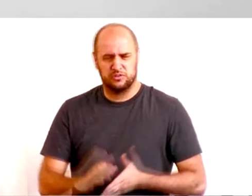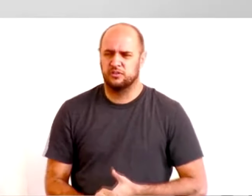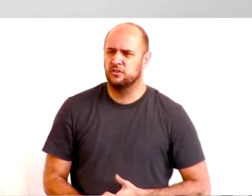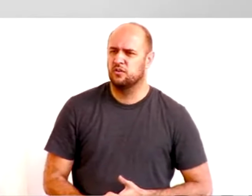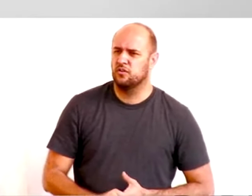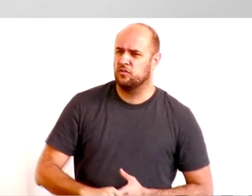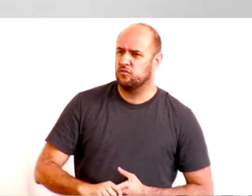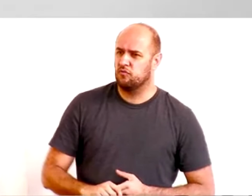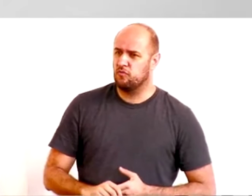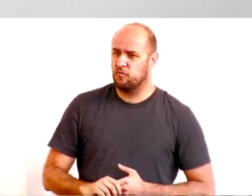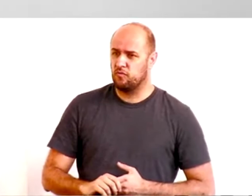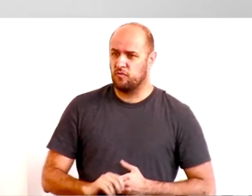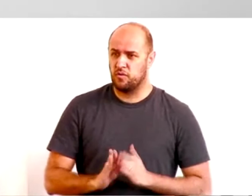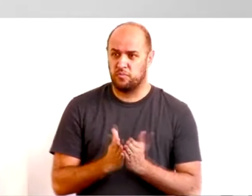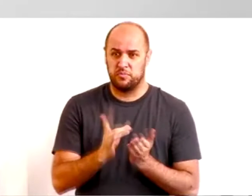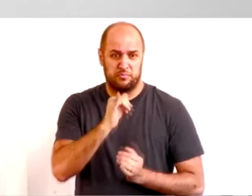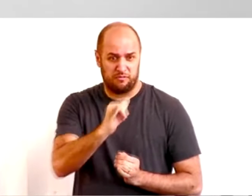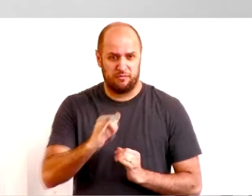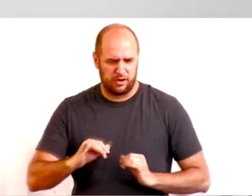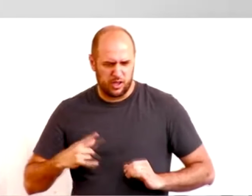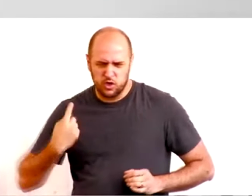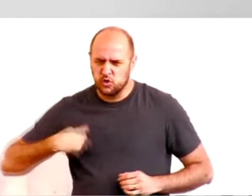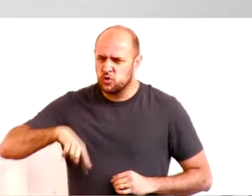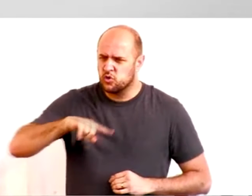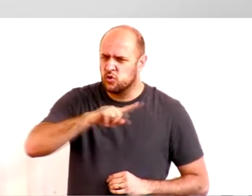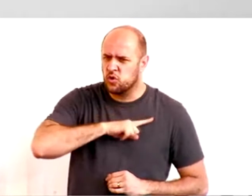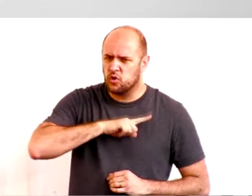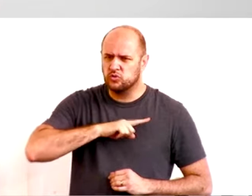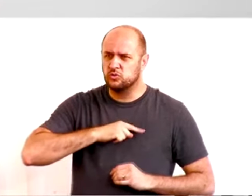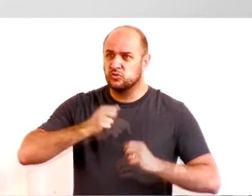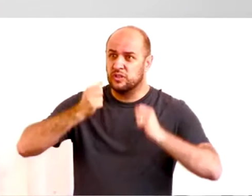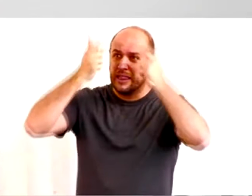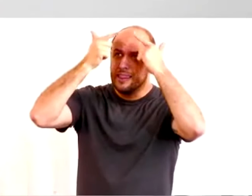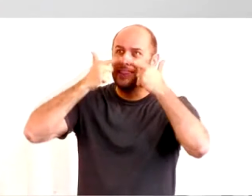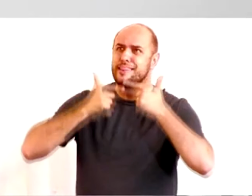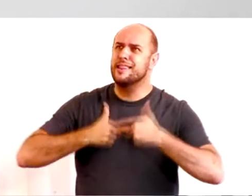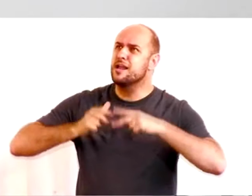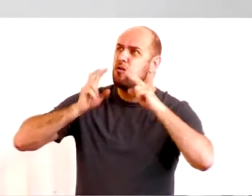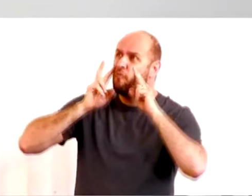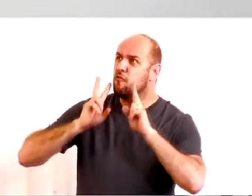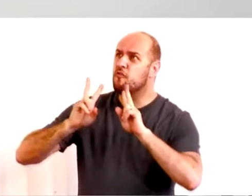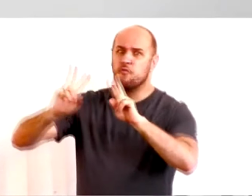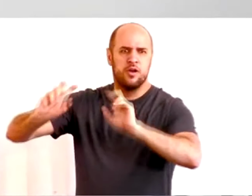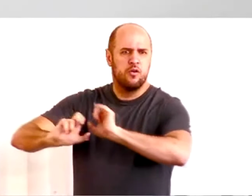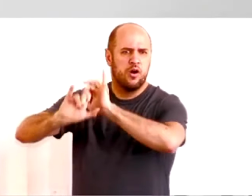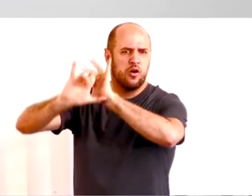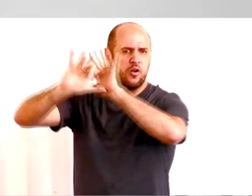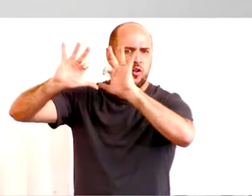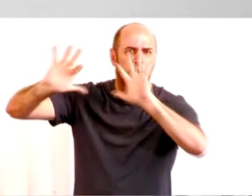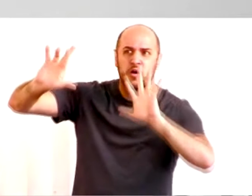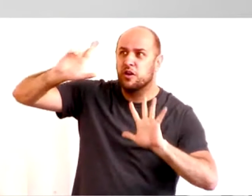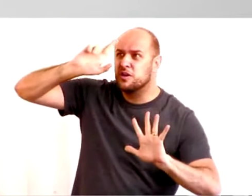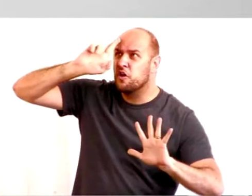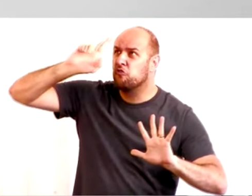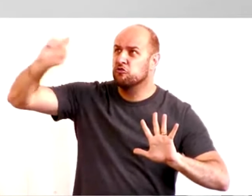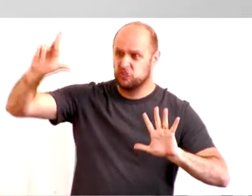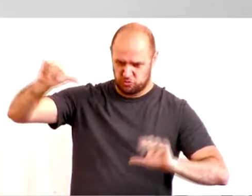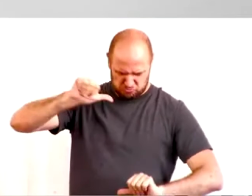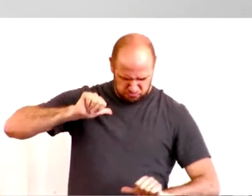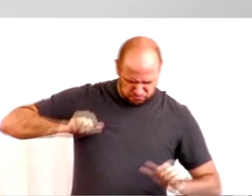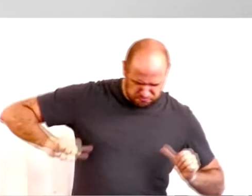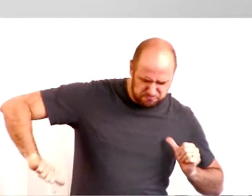todos nós, com o rosto descoberto, contemplando a glória do Senhor, somos